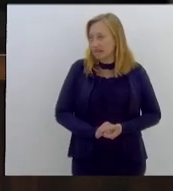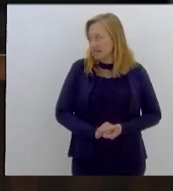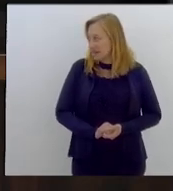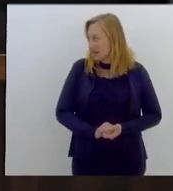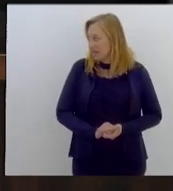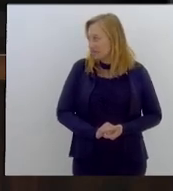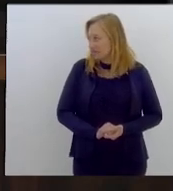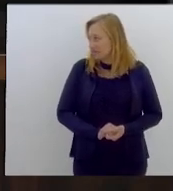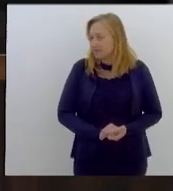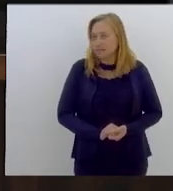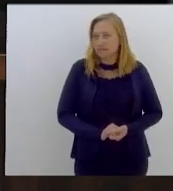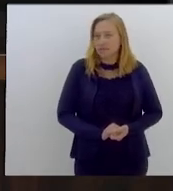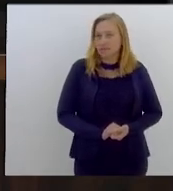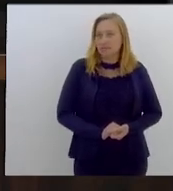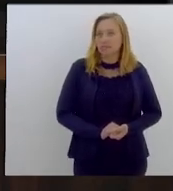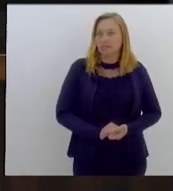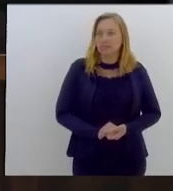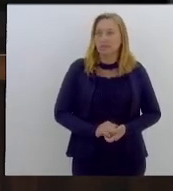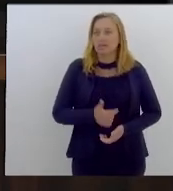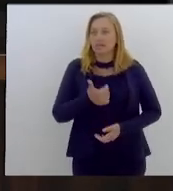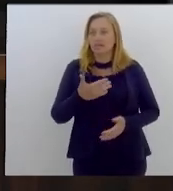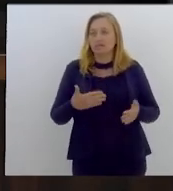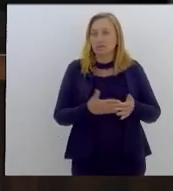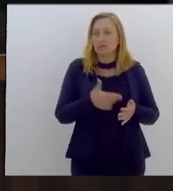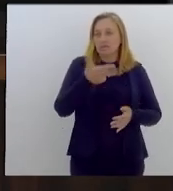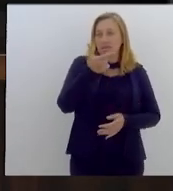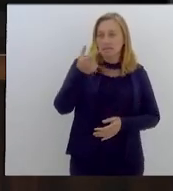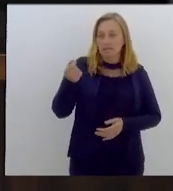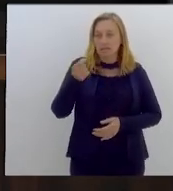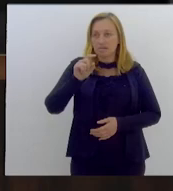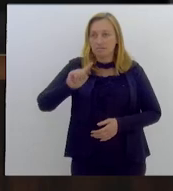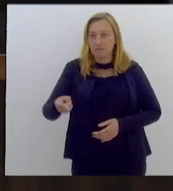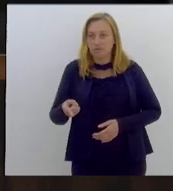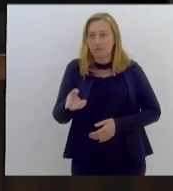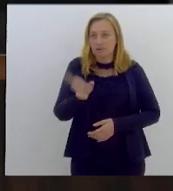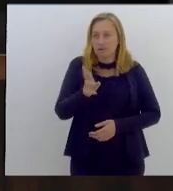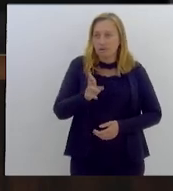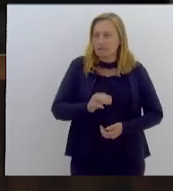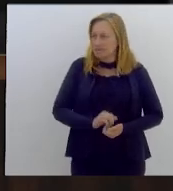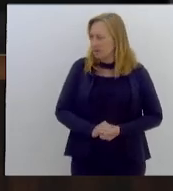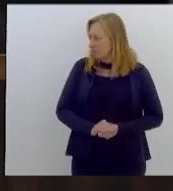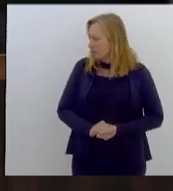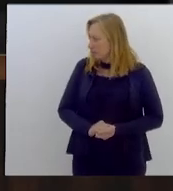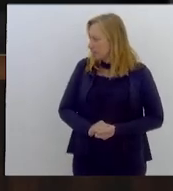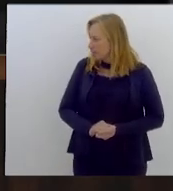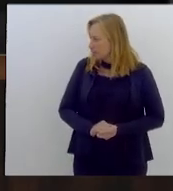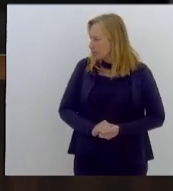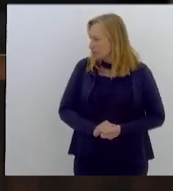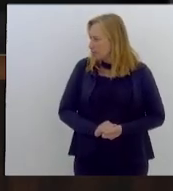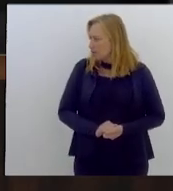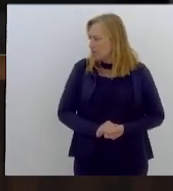para acatar até R$100 mil. Não, até 80, senhor presidente.